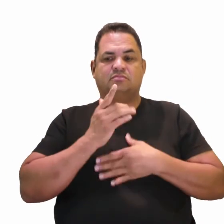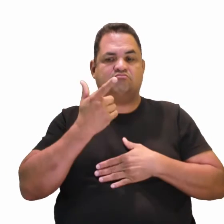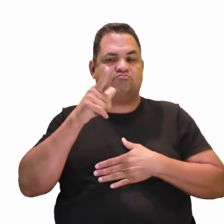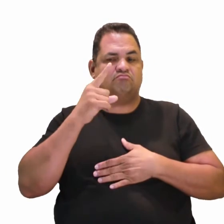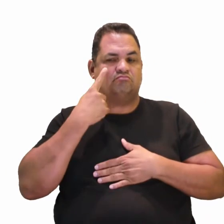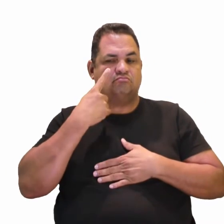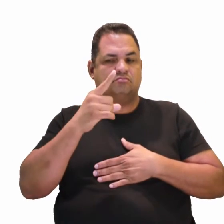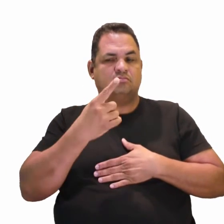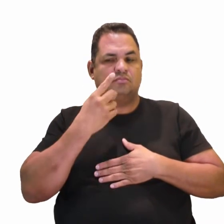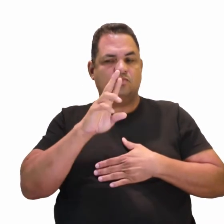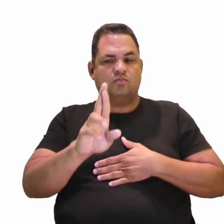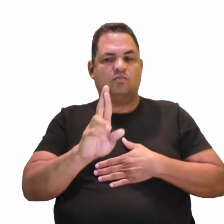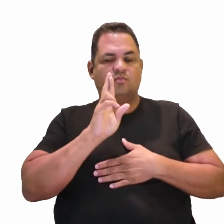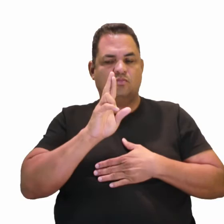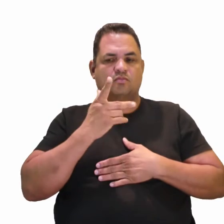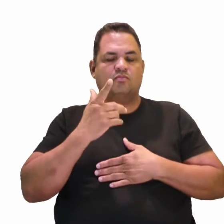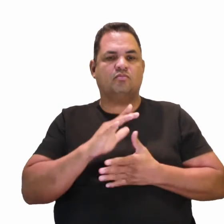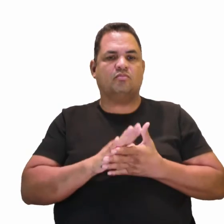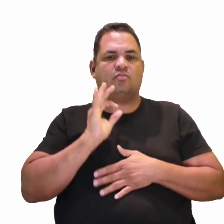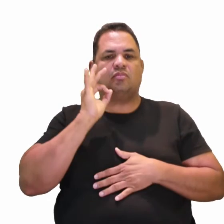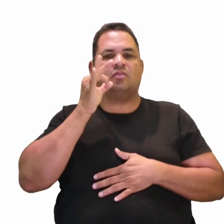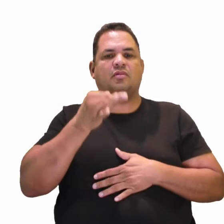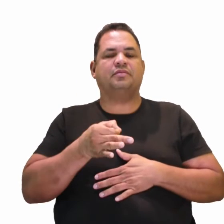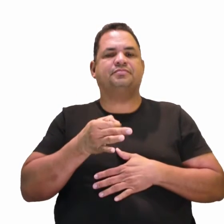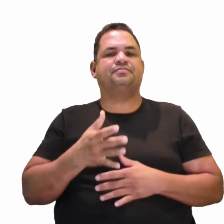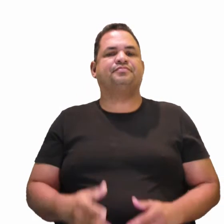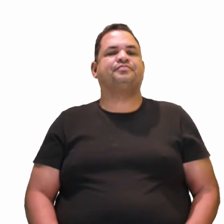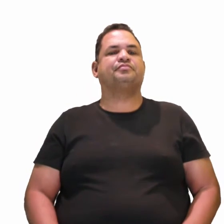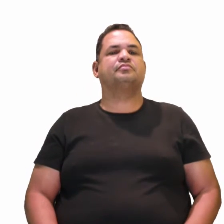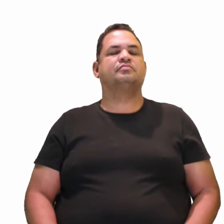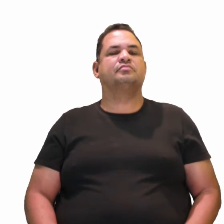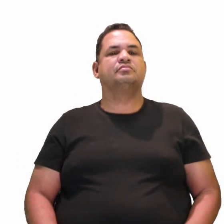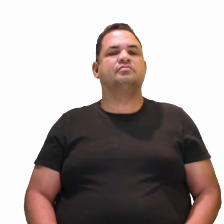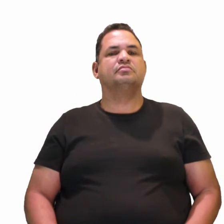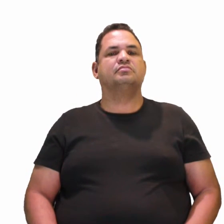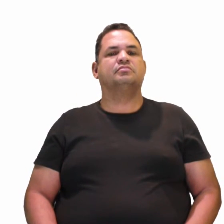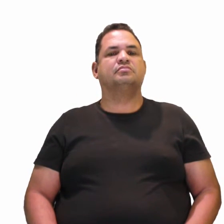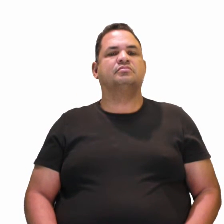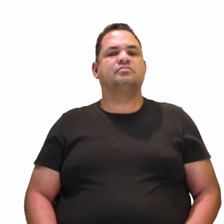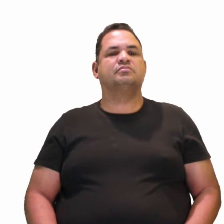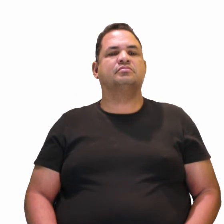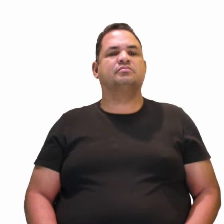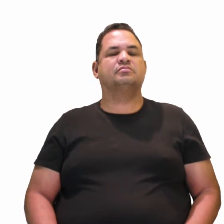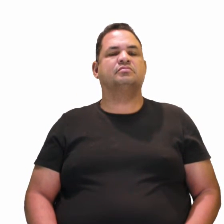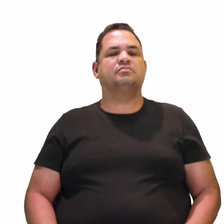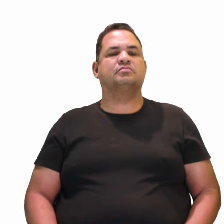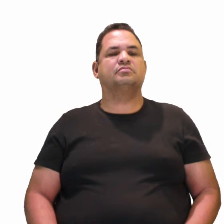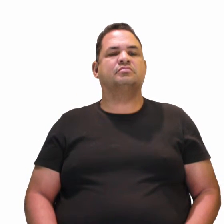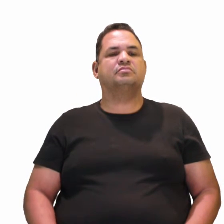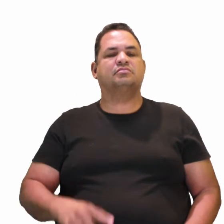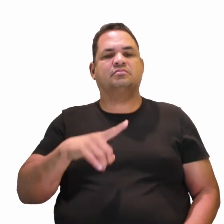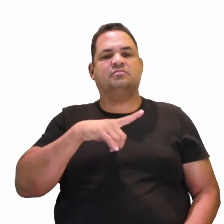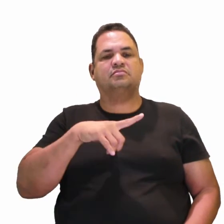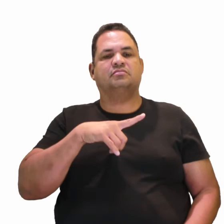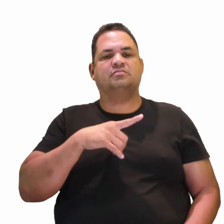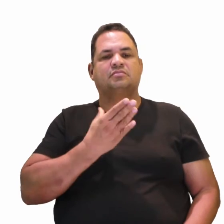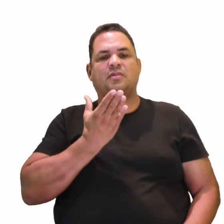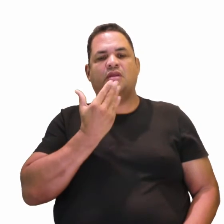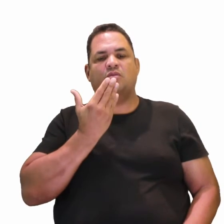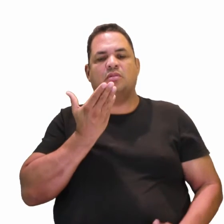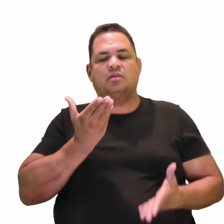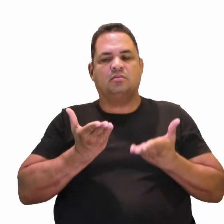conseguiria achar a resposta, certo? Eating Tips for Teenagers só pode ser o ter uma dieta